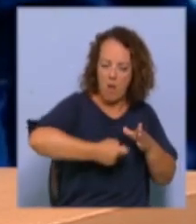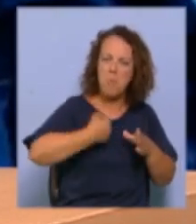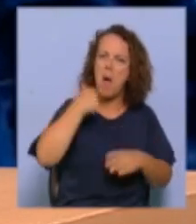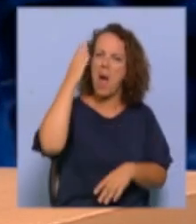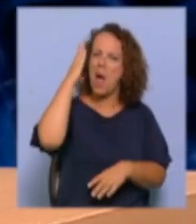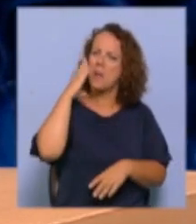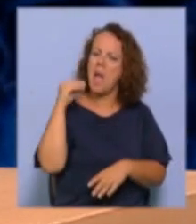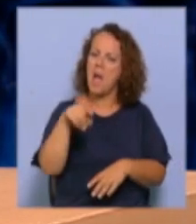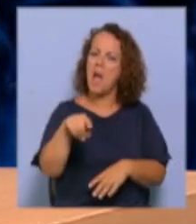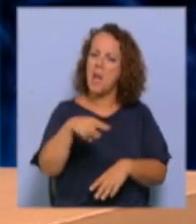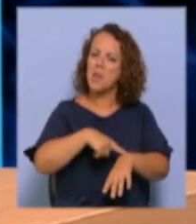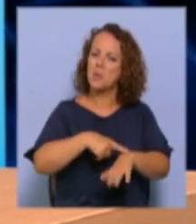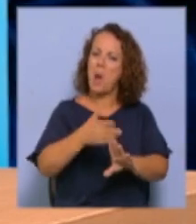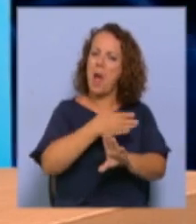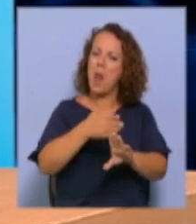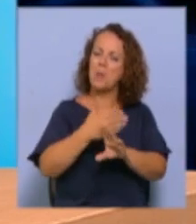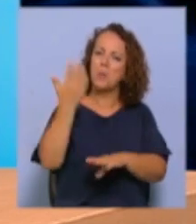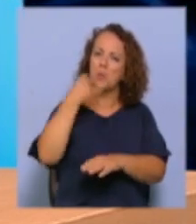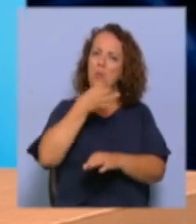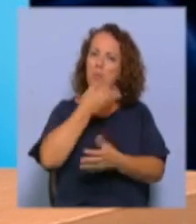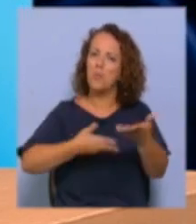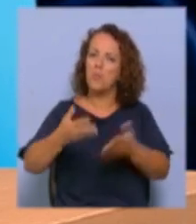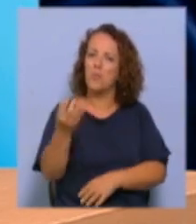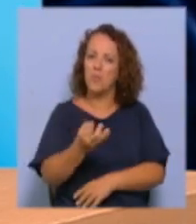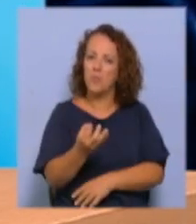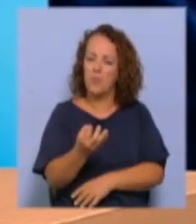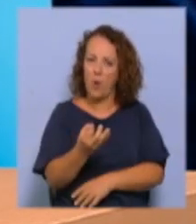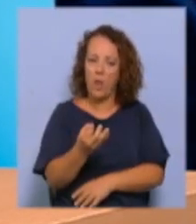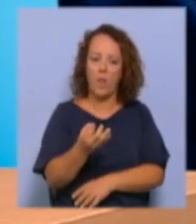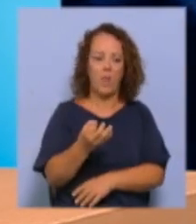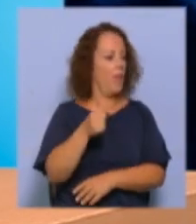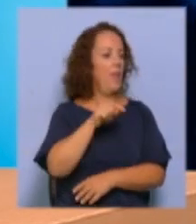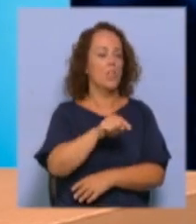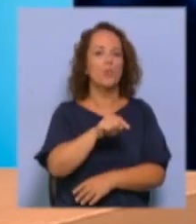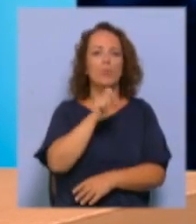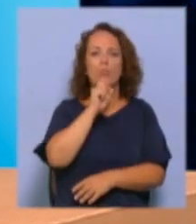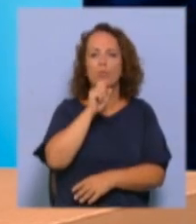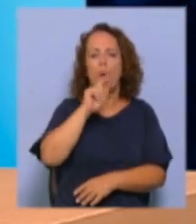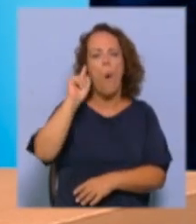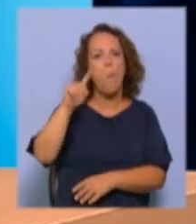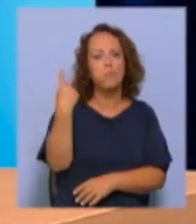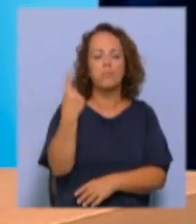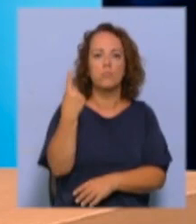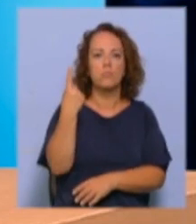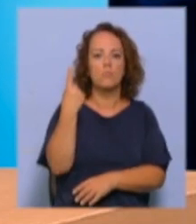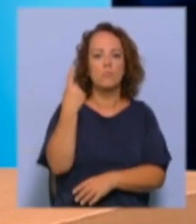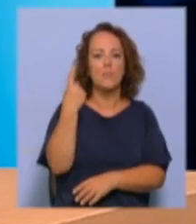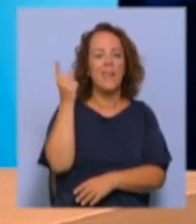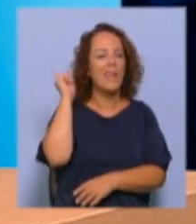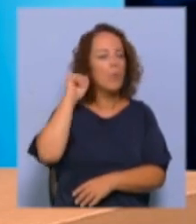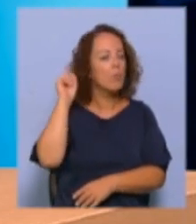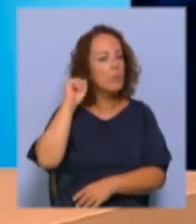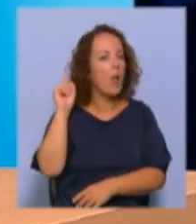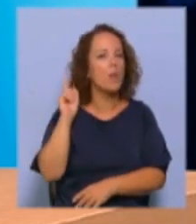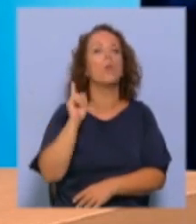aqui naquela altura, podia ser um momento extremamente importante para a consolidação das